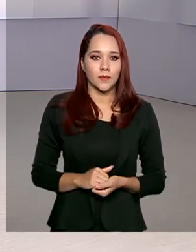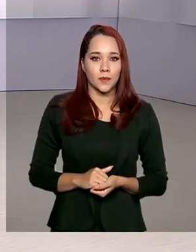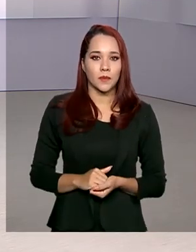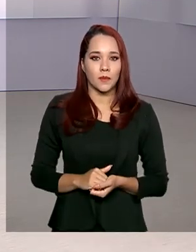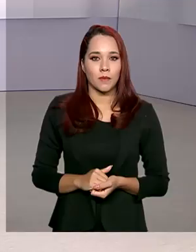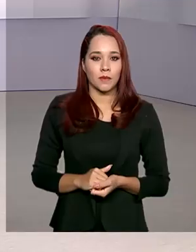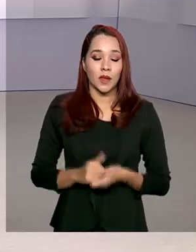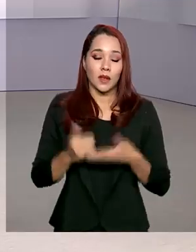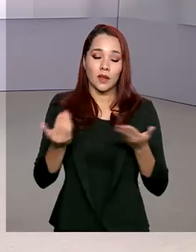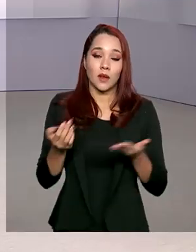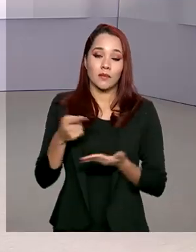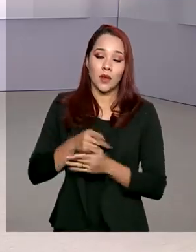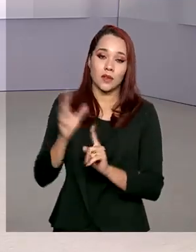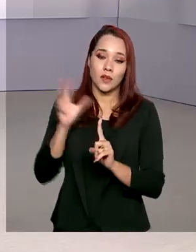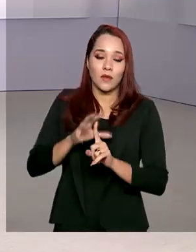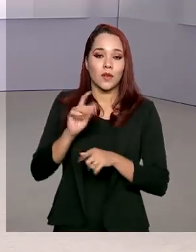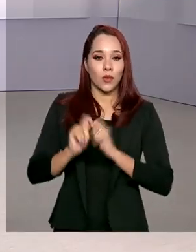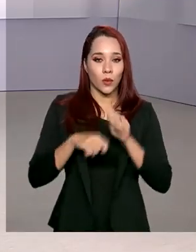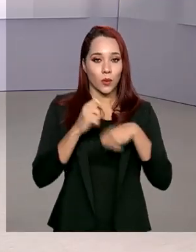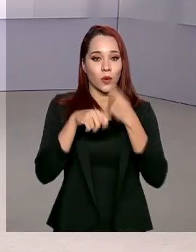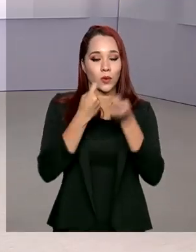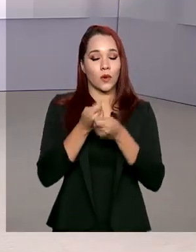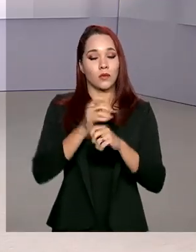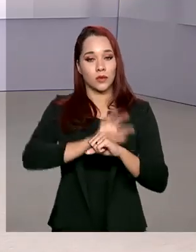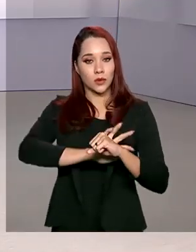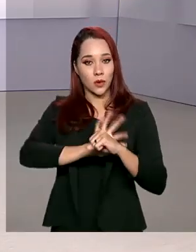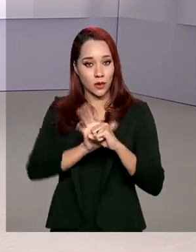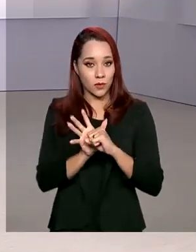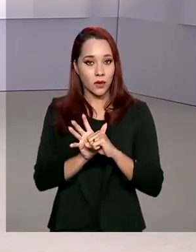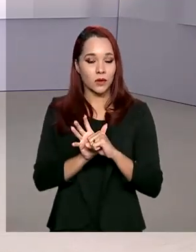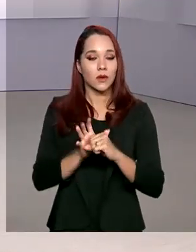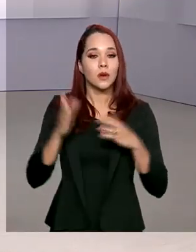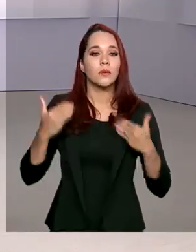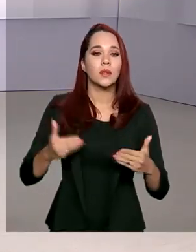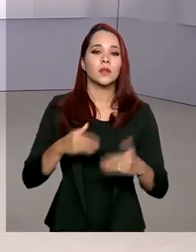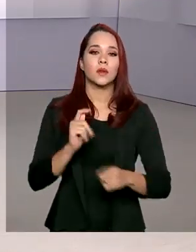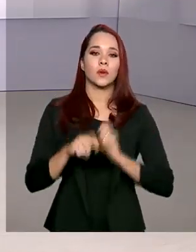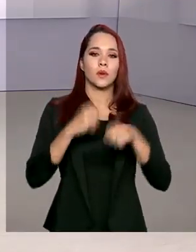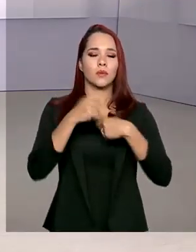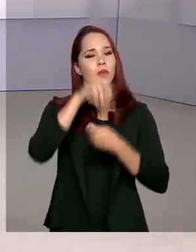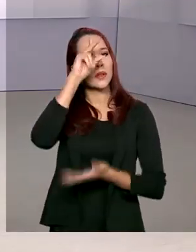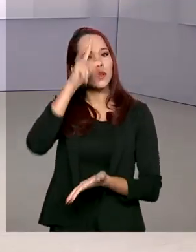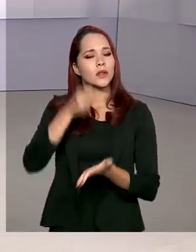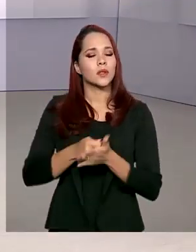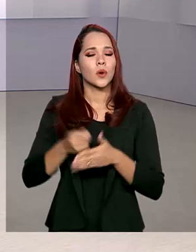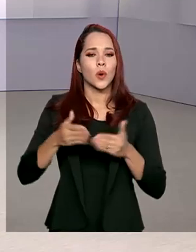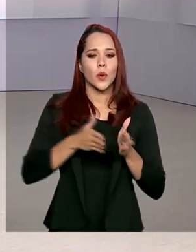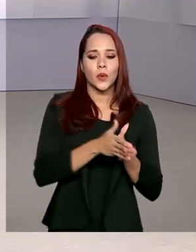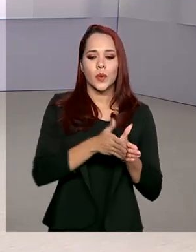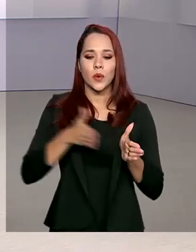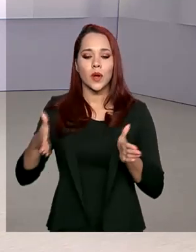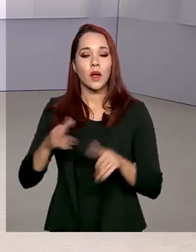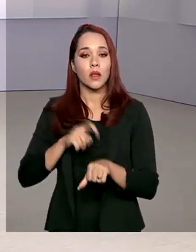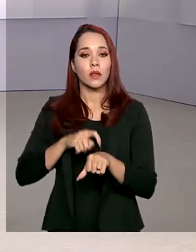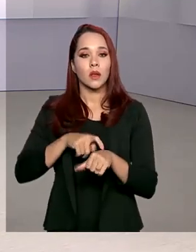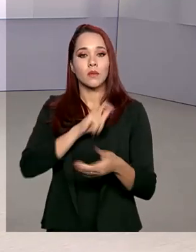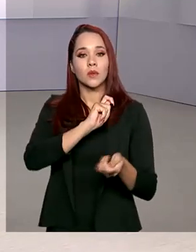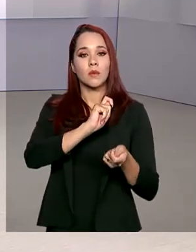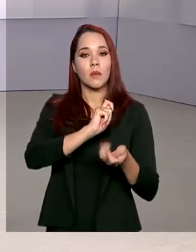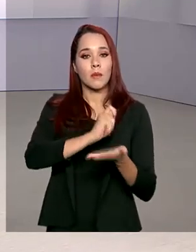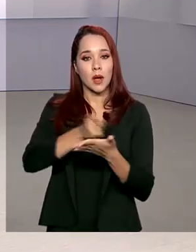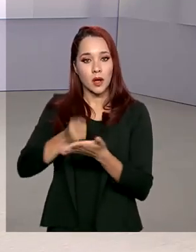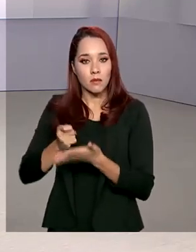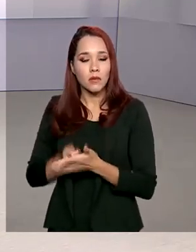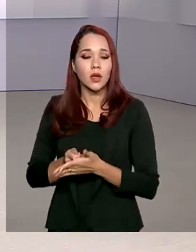Por causa dos efeitos econômicos da Covid-19, o Ministério da Economia decidiu prorrogar os prazos de pagamento